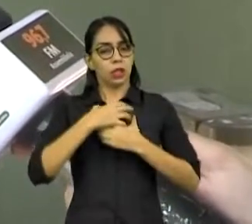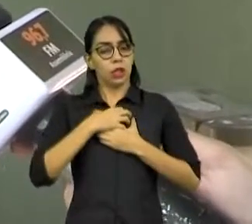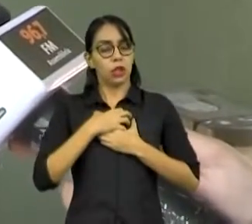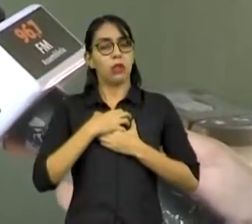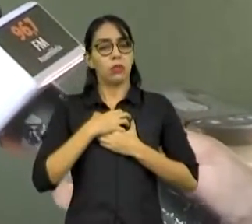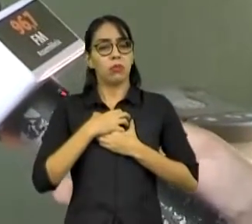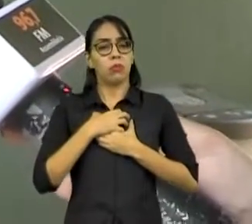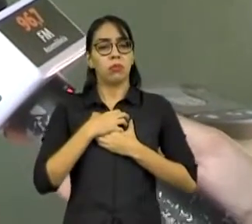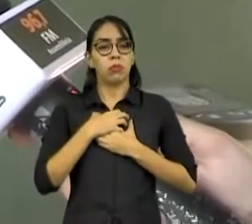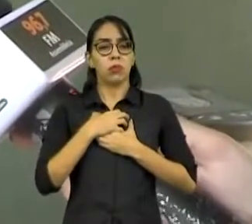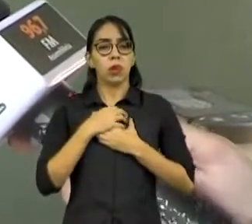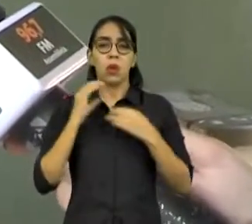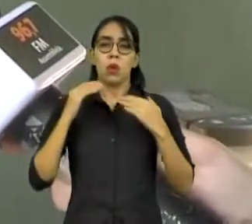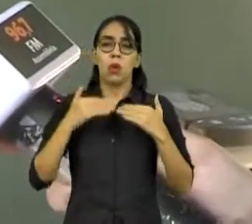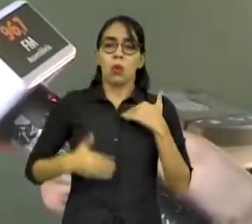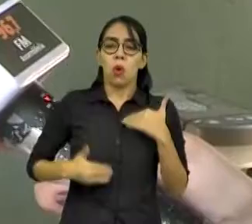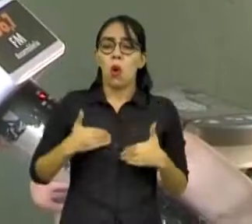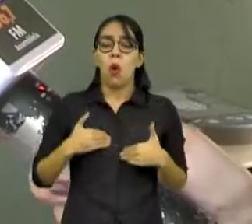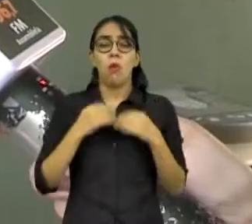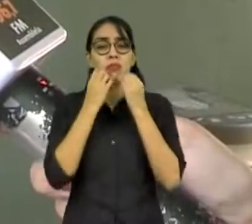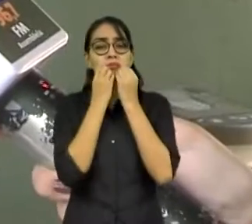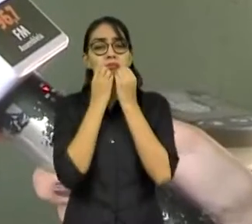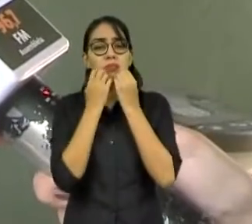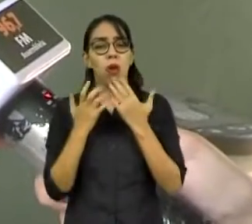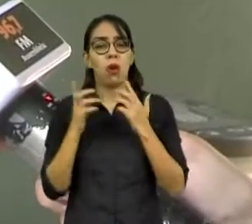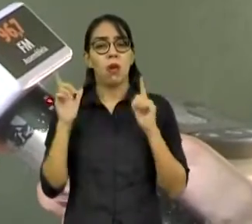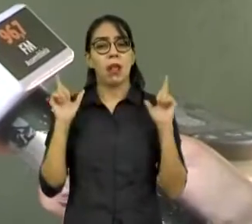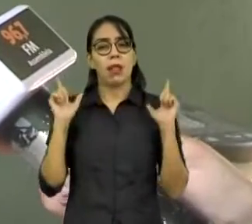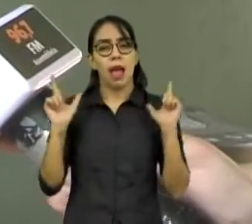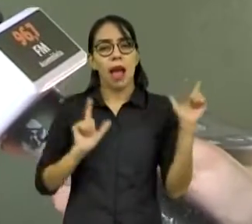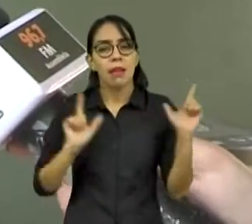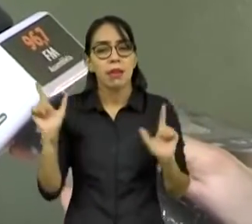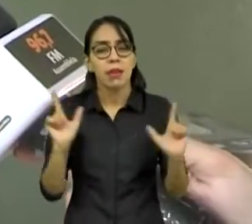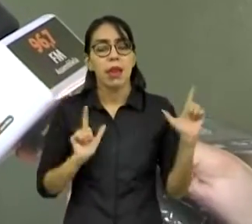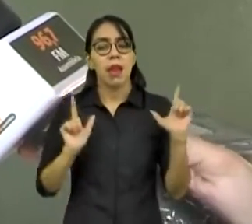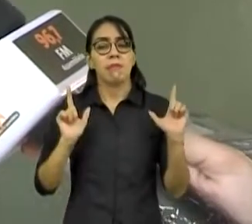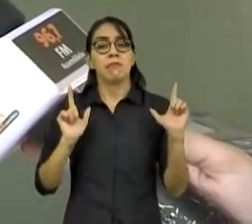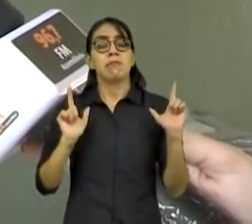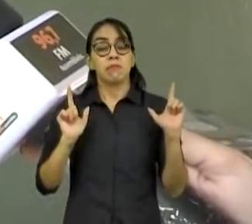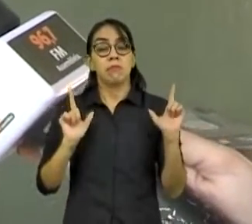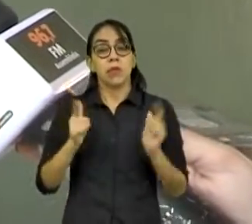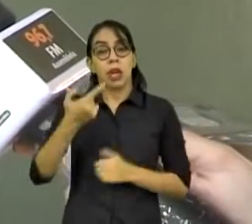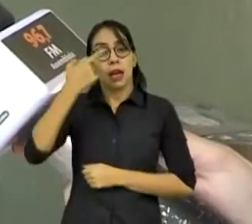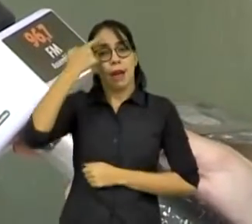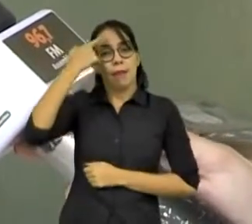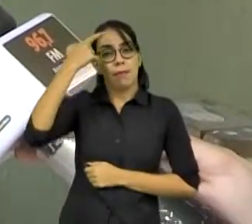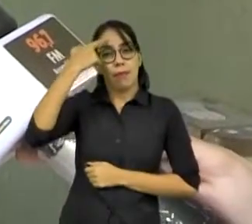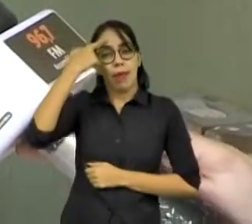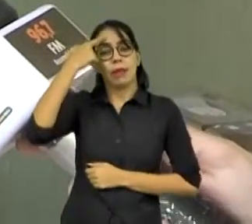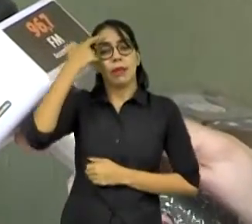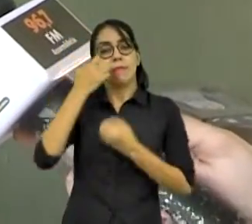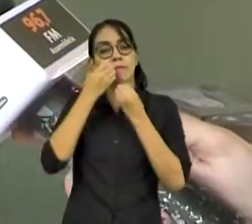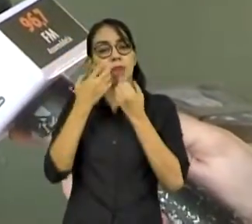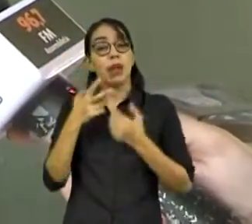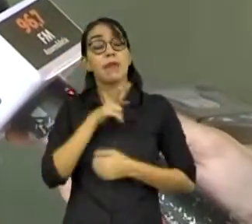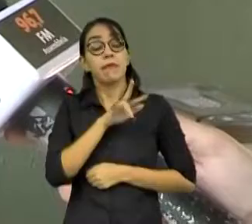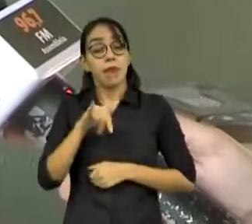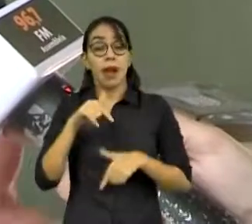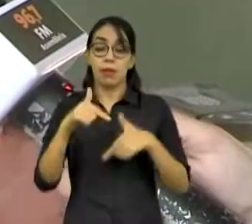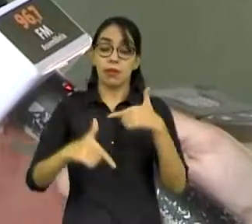com bom repouso, com bom lazer, bem de cabeça, eles vão estar servindo bem também na condição de militares. Portanto,